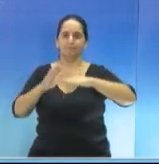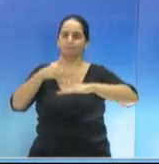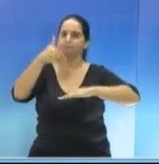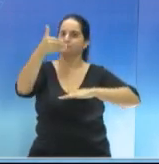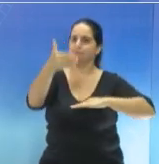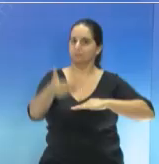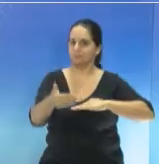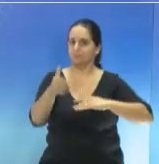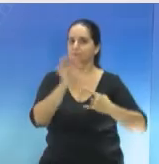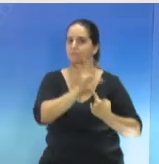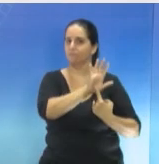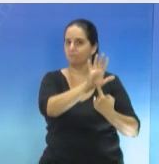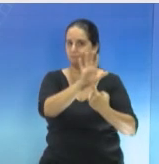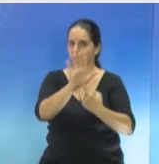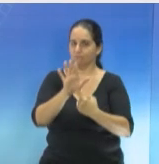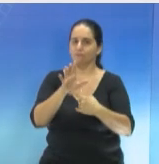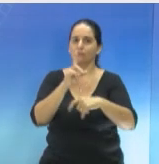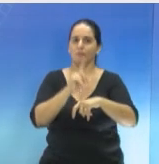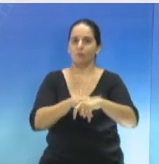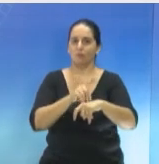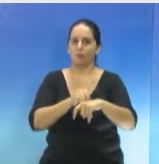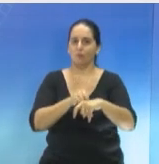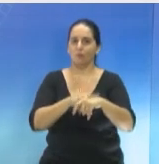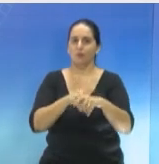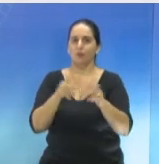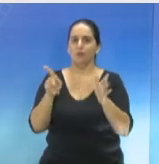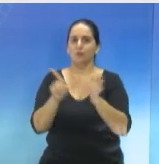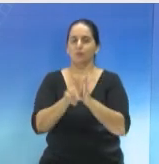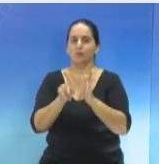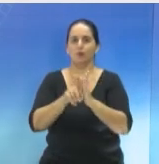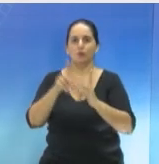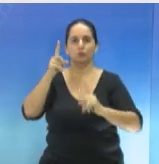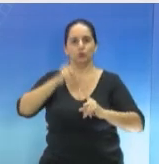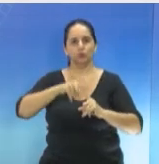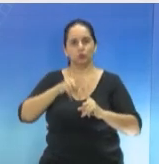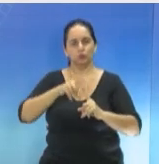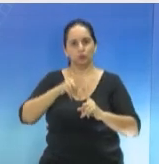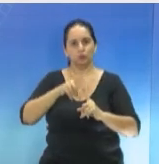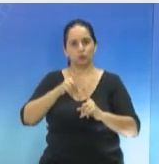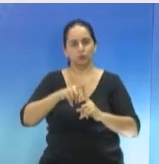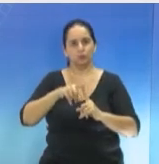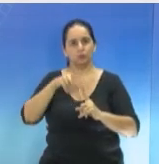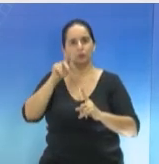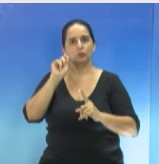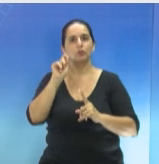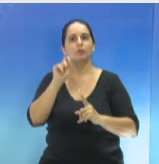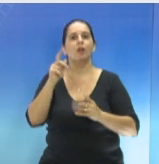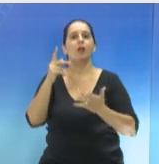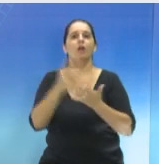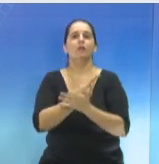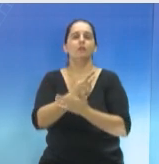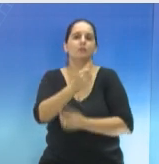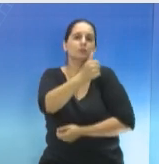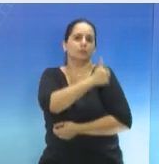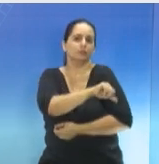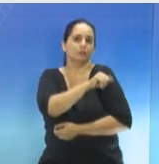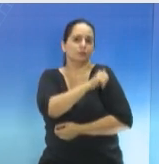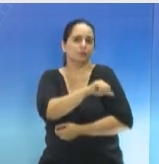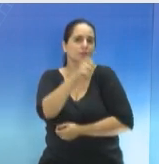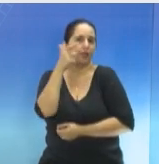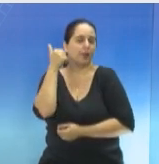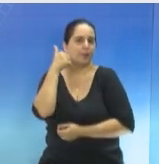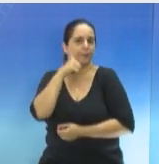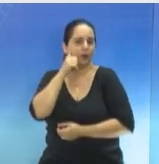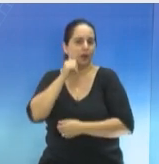observa aí que eram umas cenas, né, típicas daquele momento que passava, né, o Rio de Janeiro, as mulheres indo para